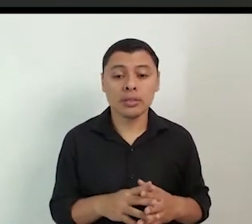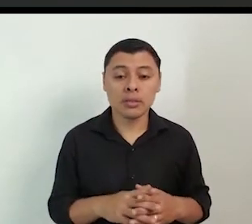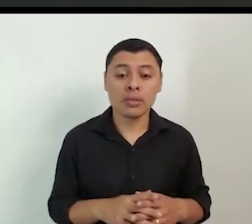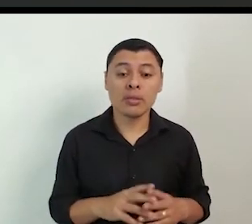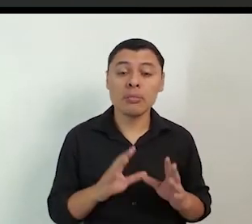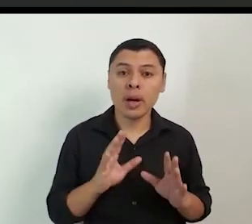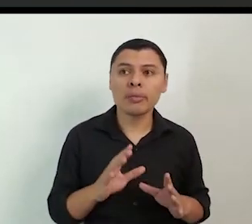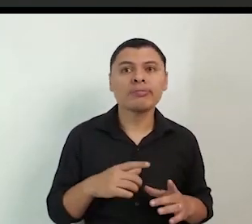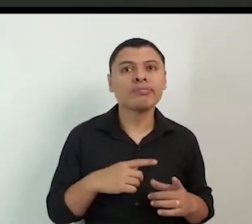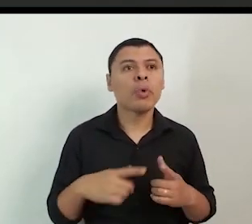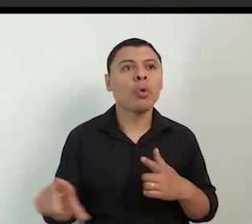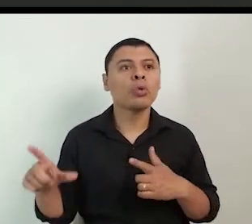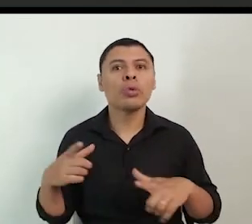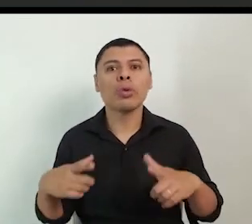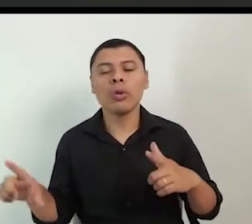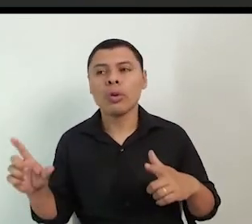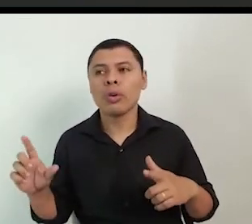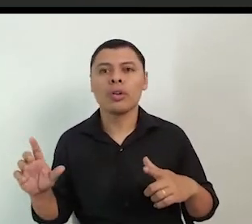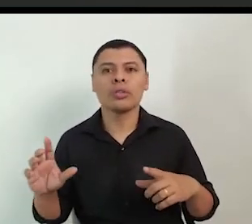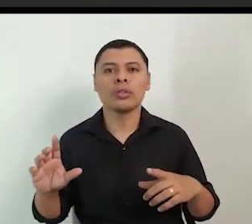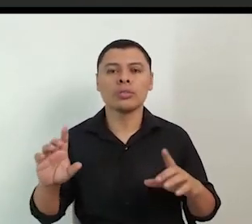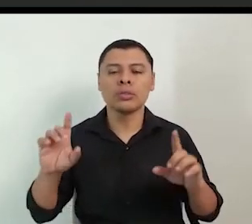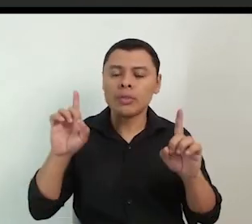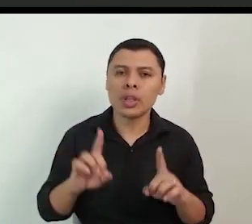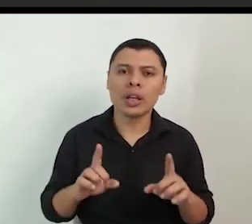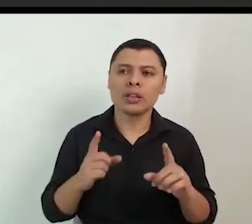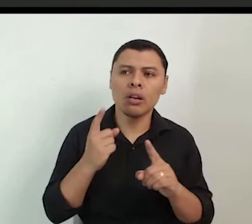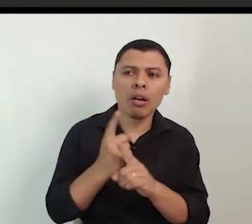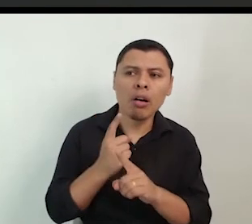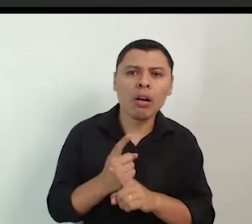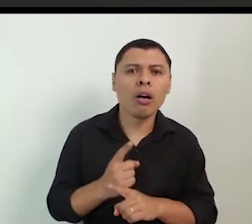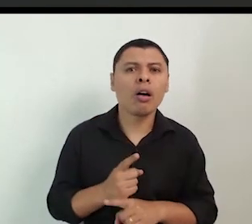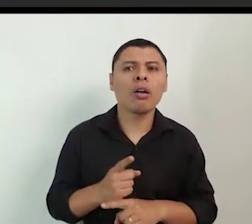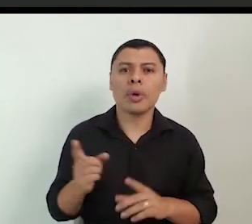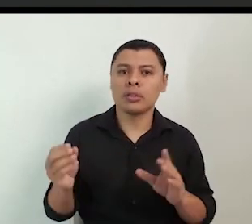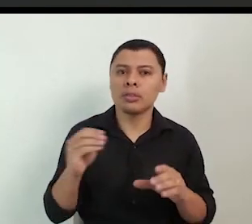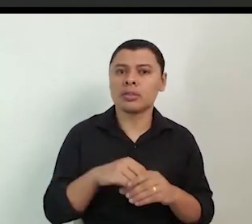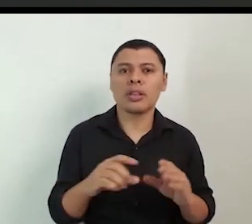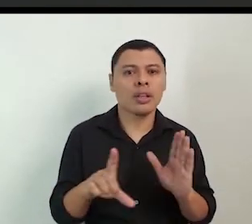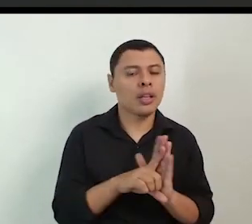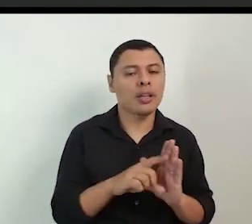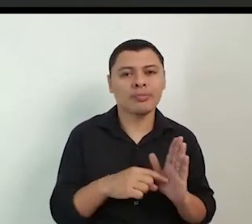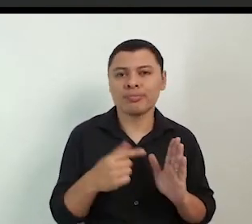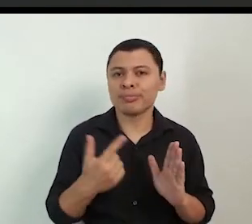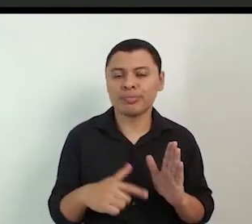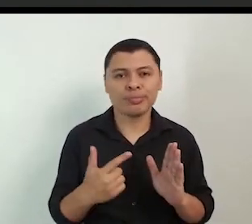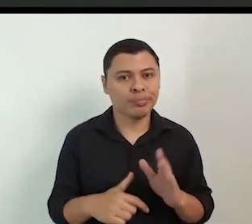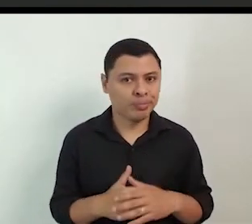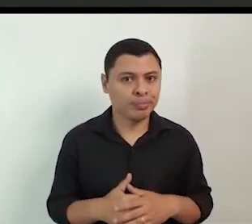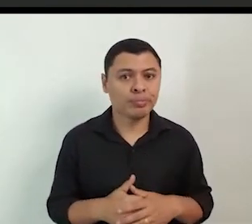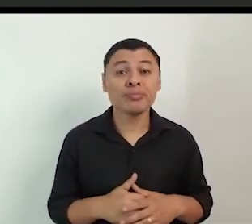que a gente vai reconhecendo ao longo do tempo não estão abrangidas aqui, como o grande guarda-chuva